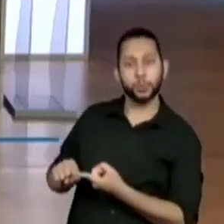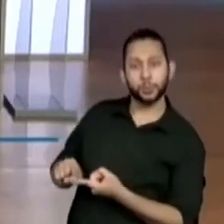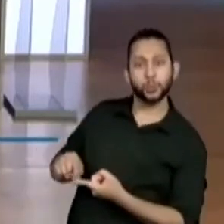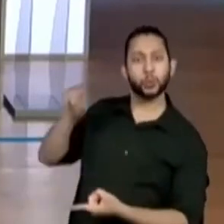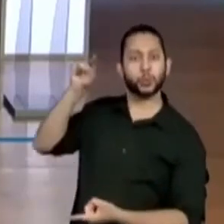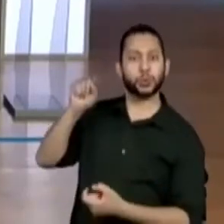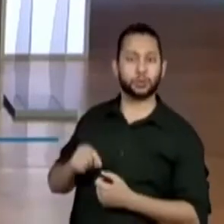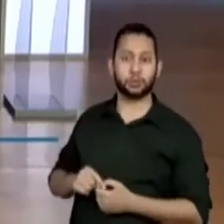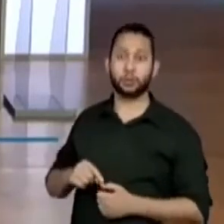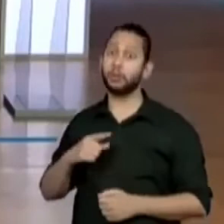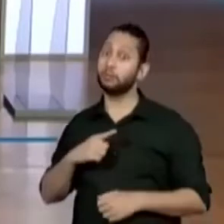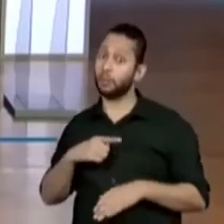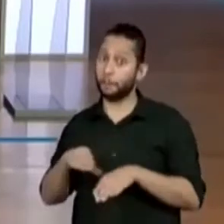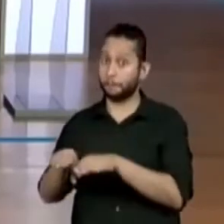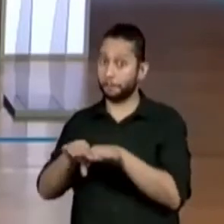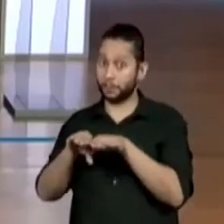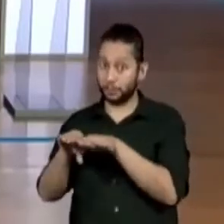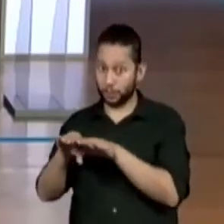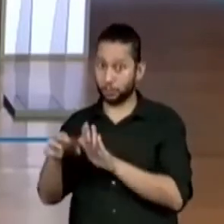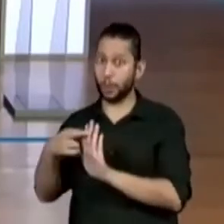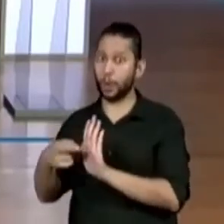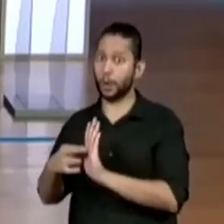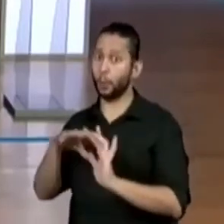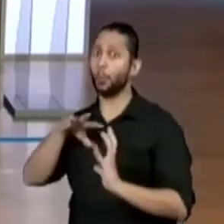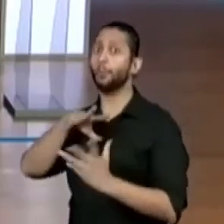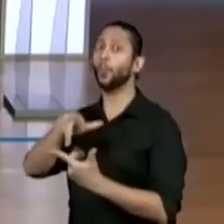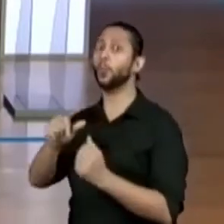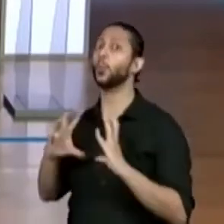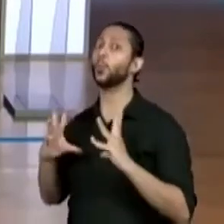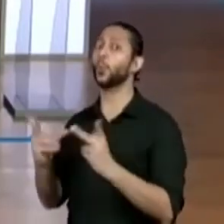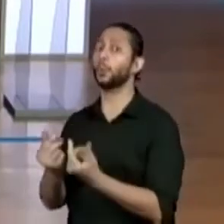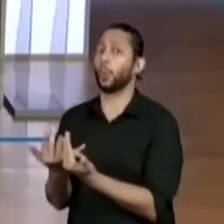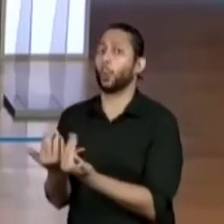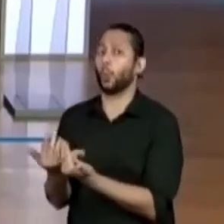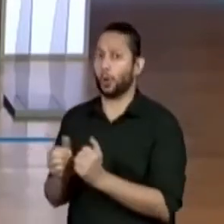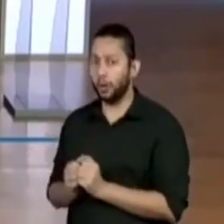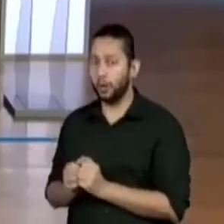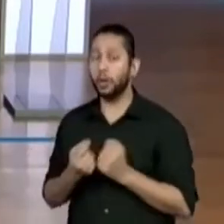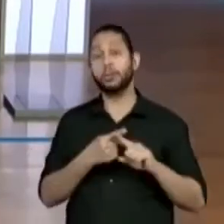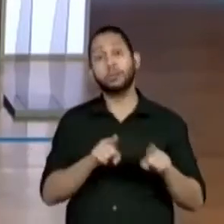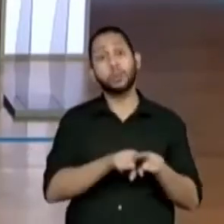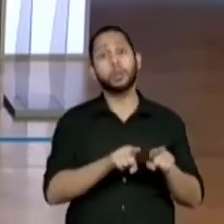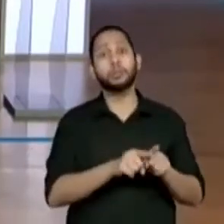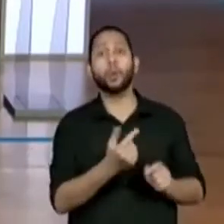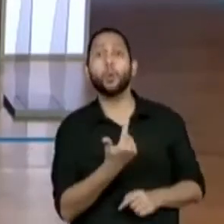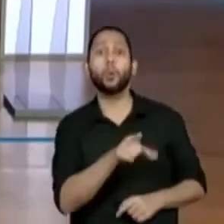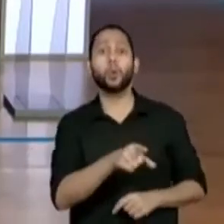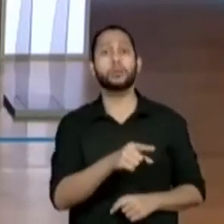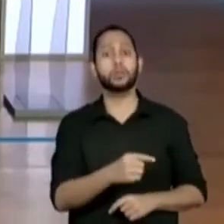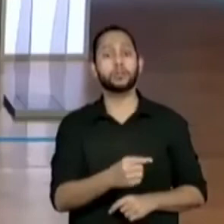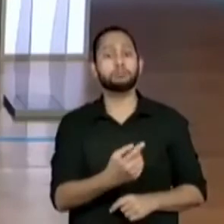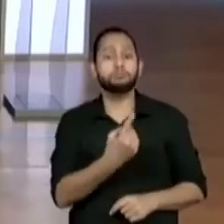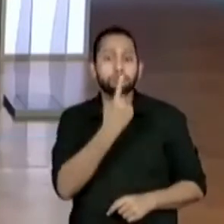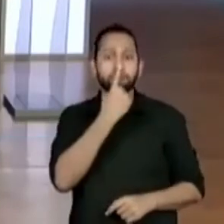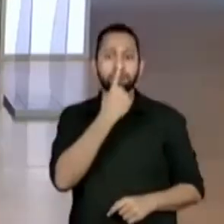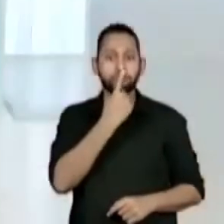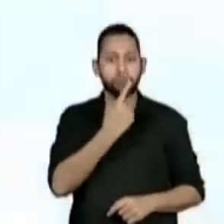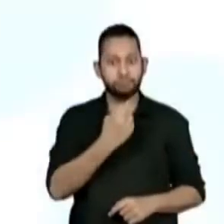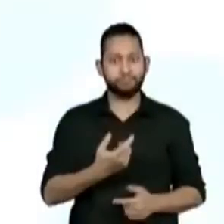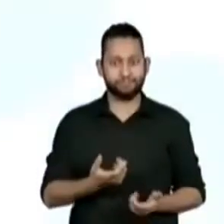não padronizadas, não é isso? Então tá. Então, perguntinha aí pra galera. Perguntinha pra essa